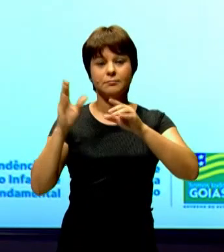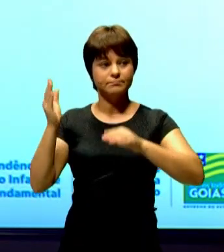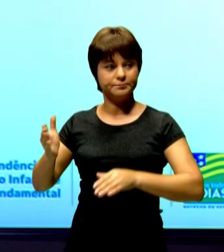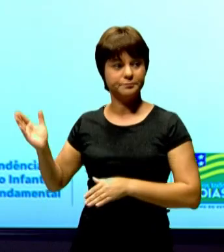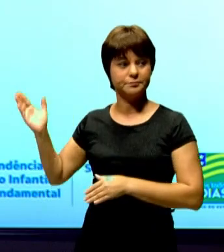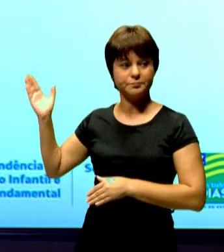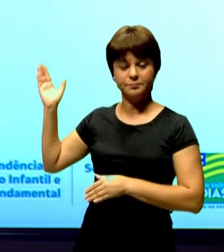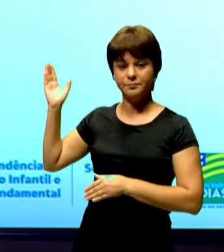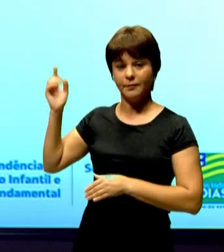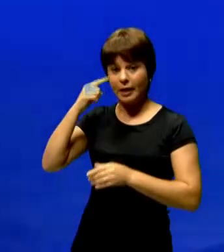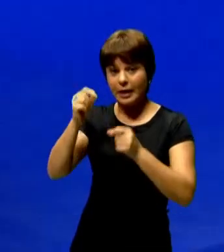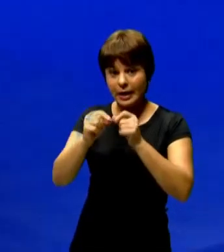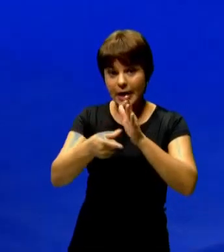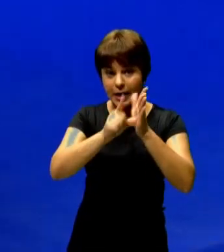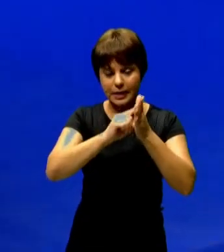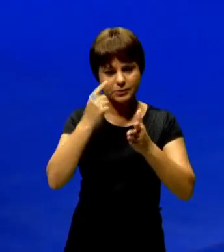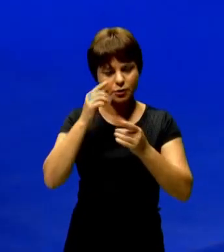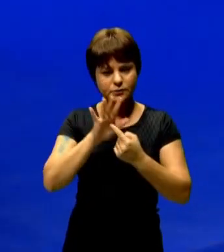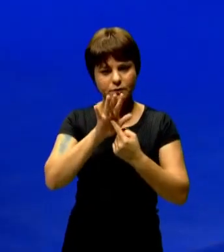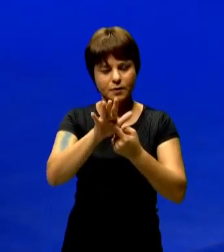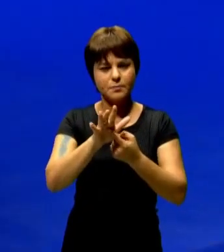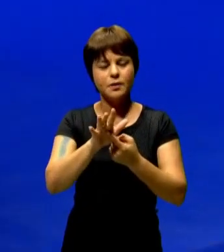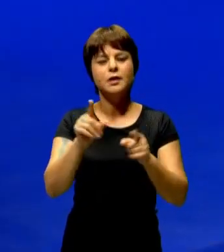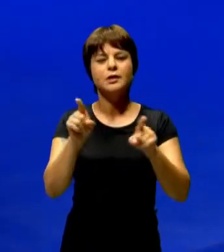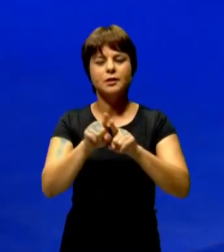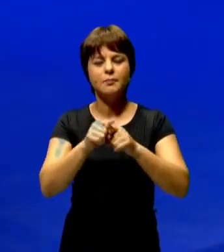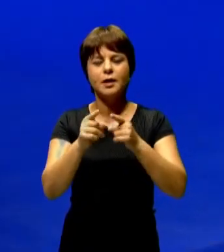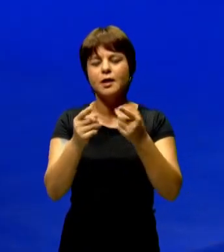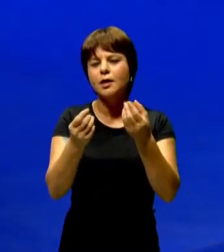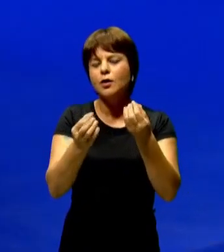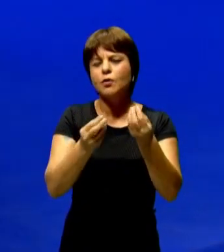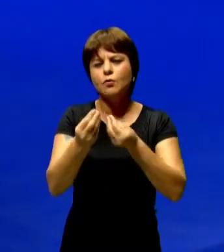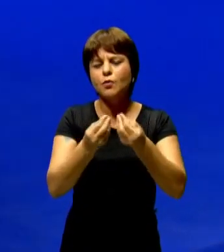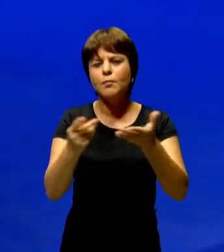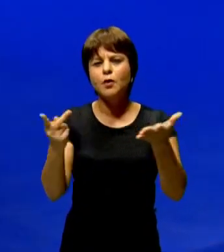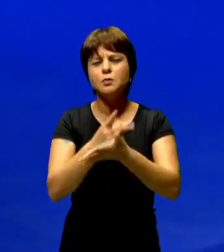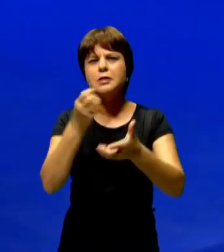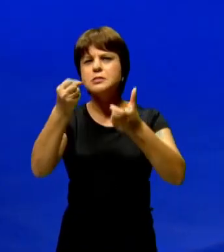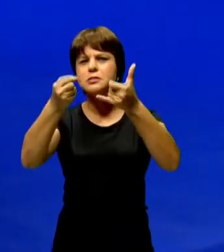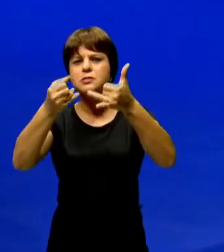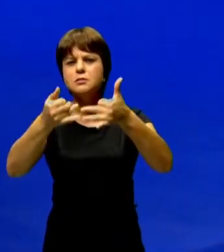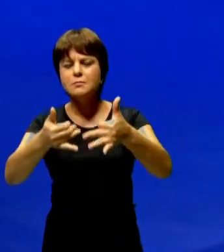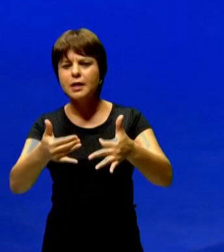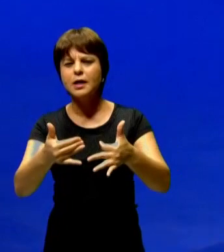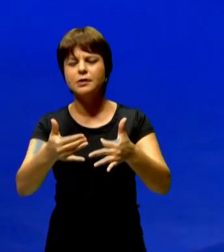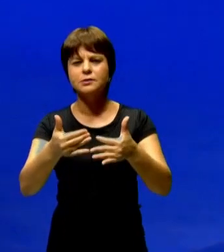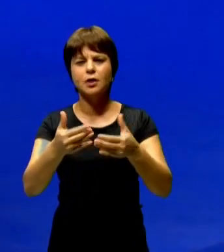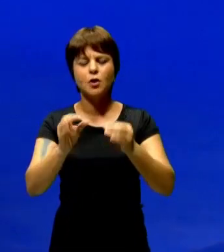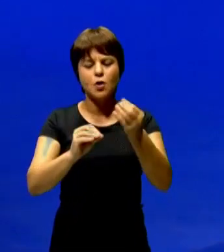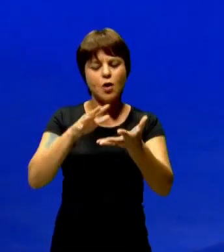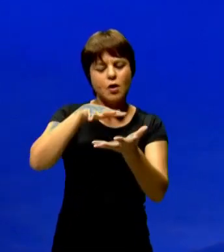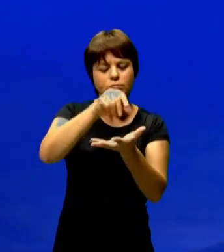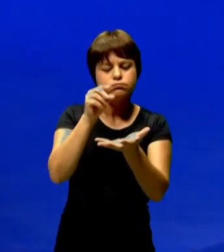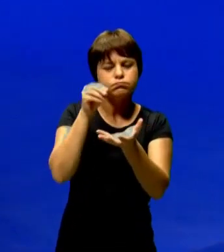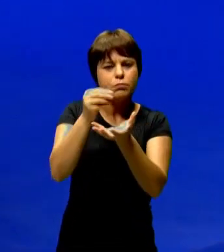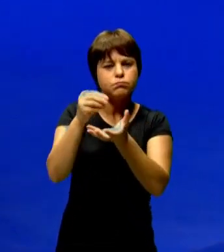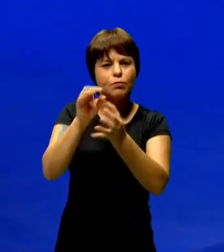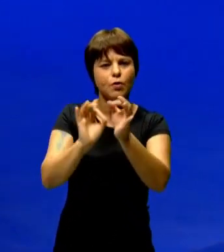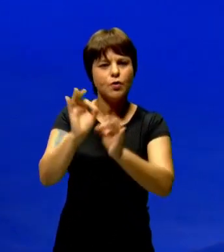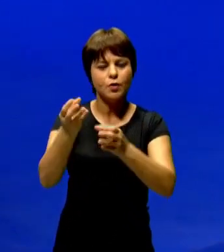outra questão. Mas antes disso, vamos dar uma olhada em relação a algumas explicações sobre a conformação e